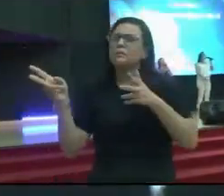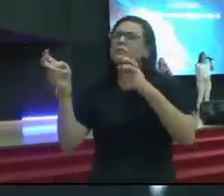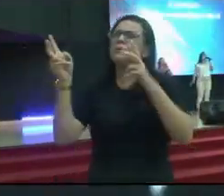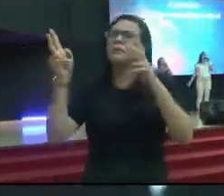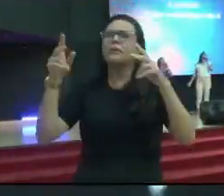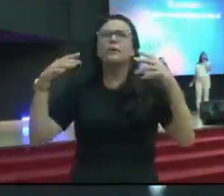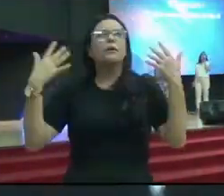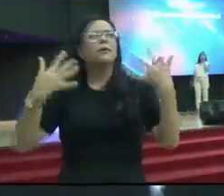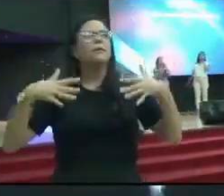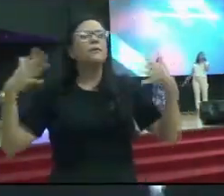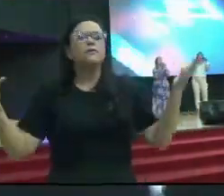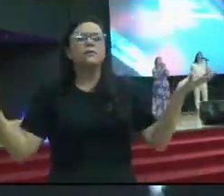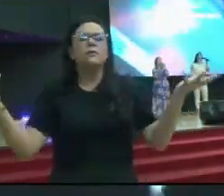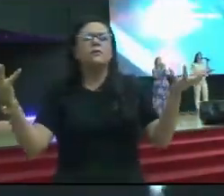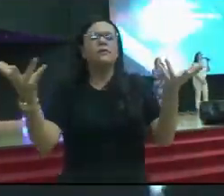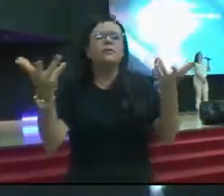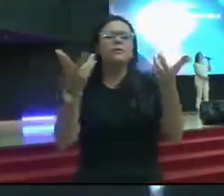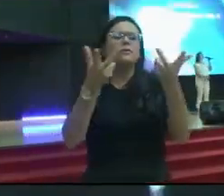Percebo quão